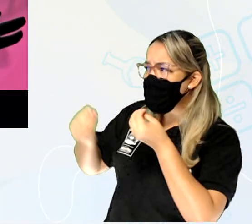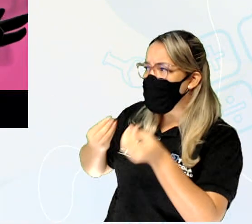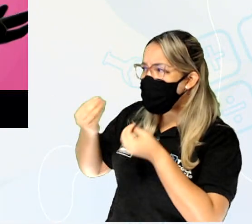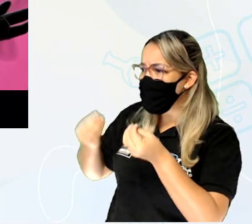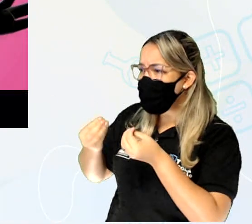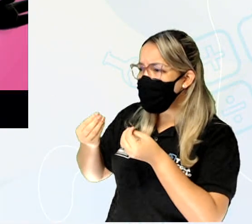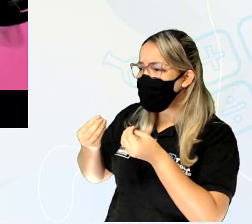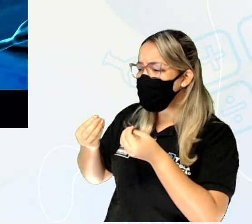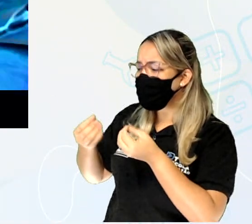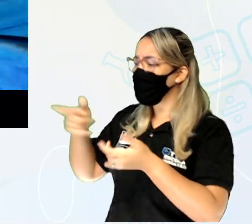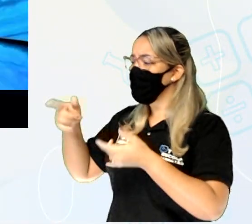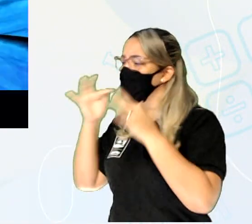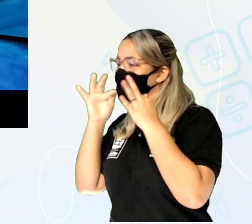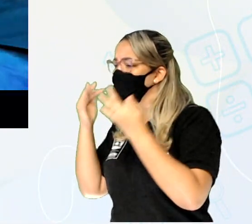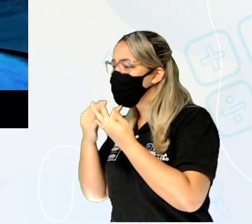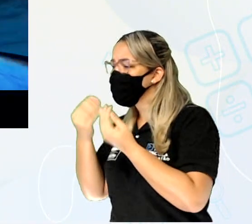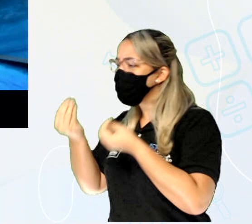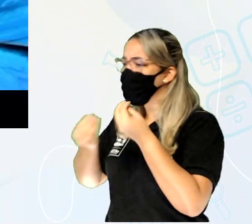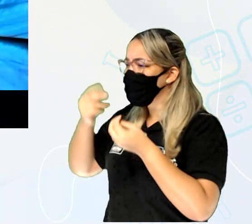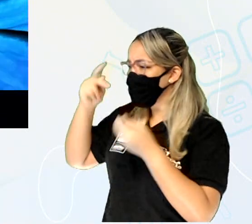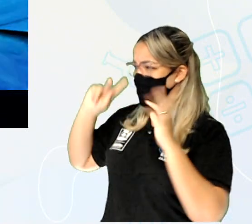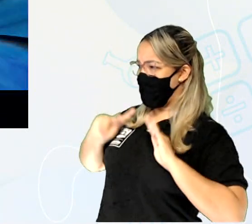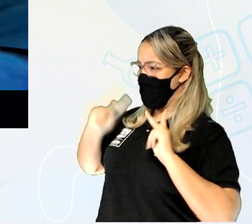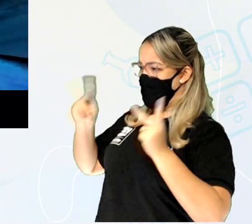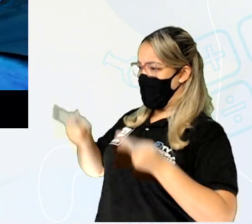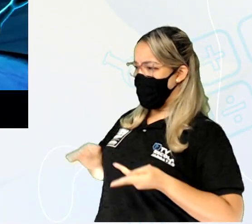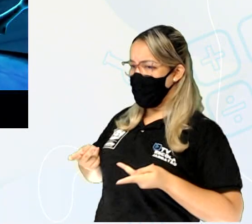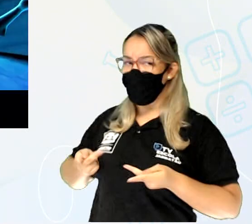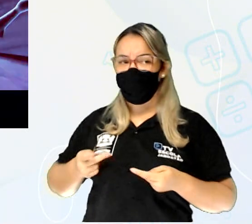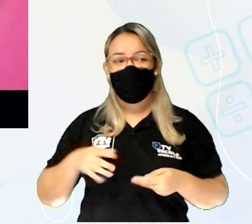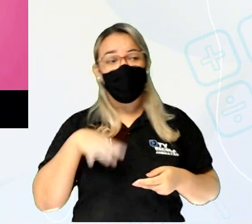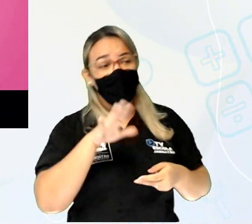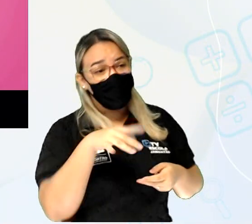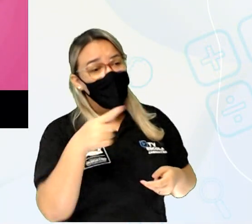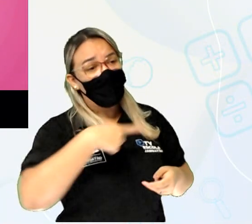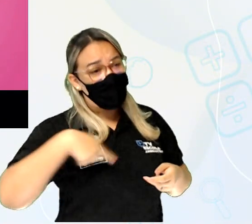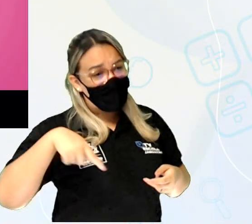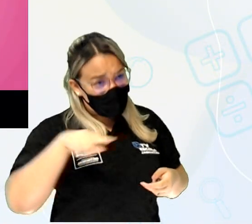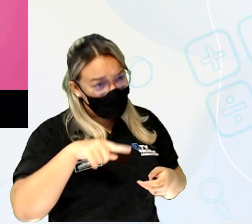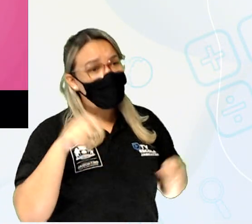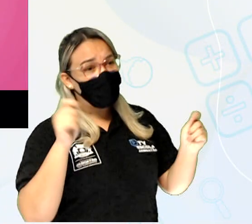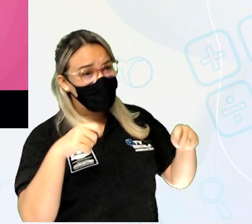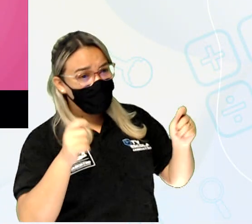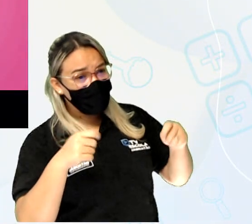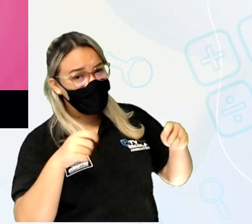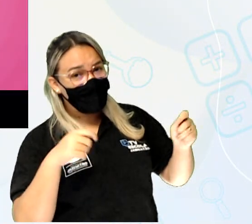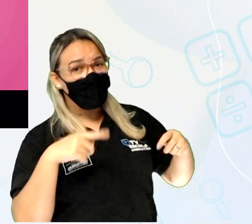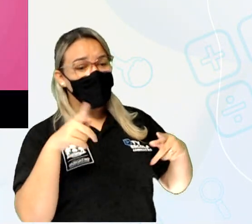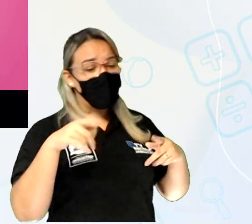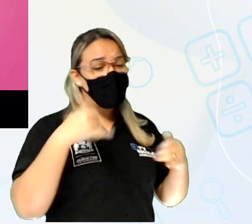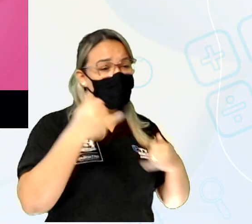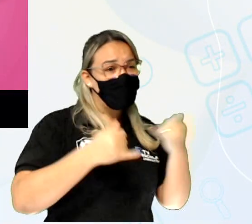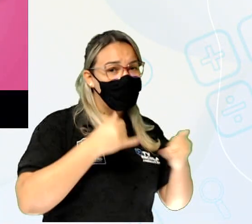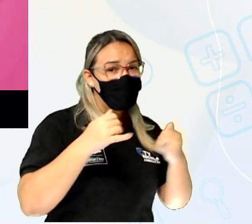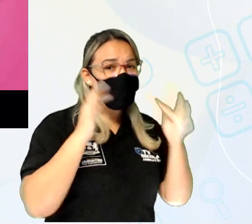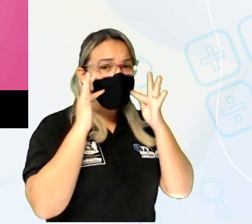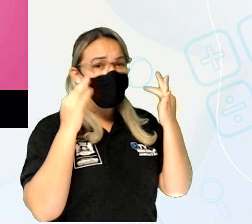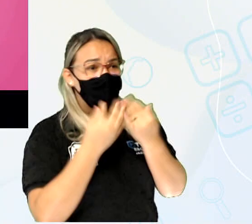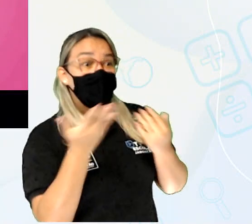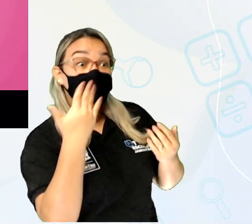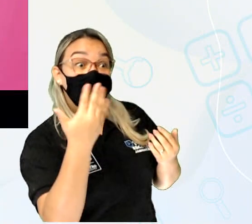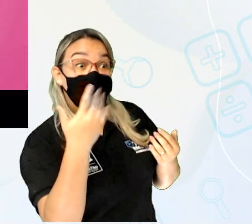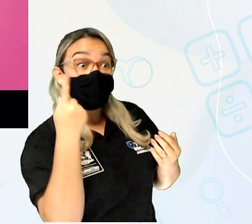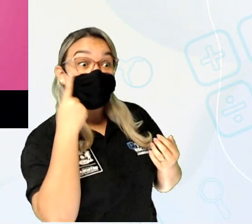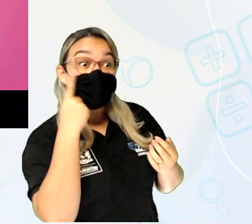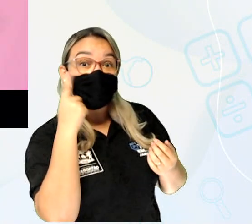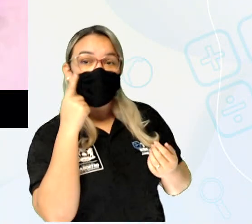um piquenique de humanos? Horas, mas nós fazemos parte do piquenique deles. Hã? Como assim? Vem, eu te